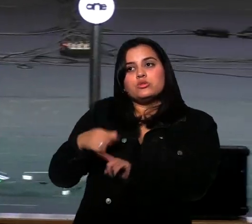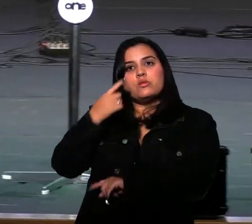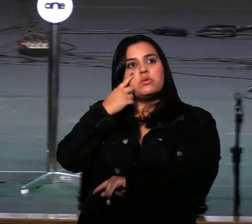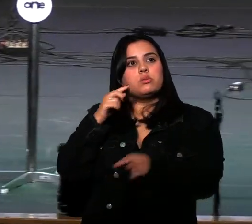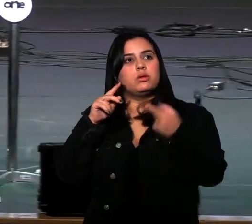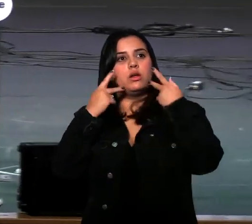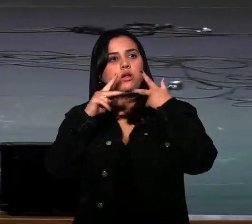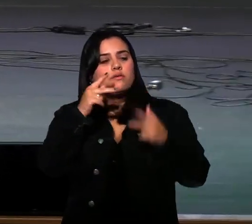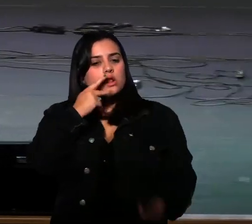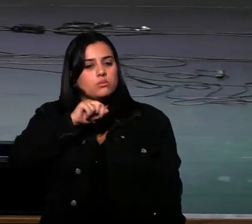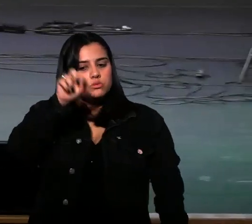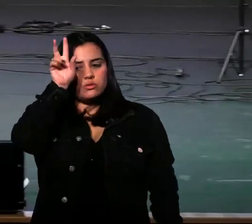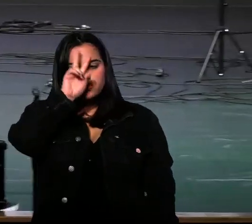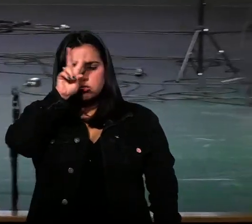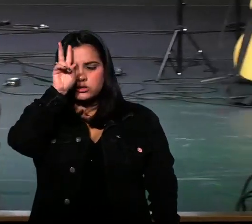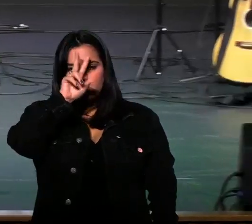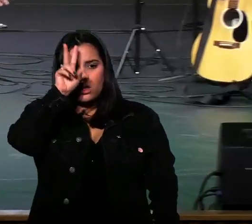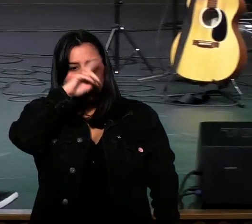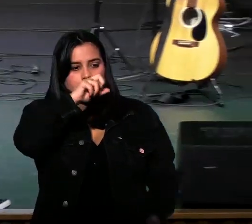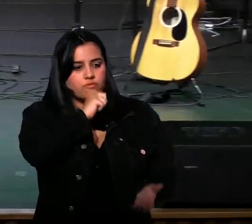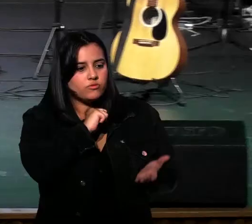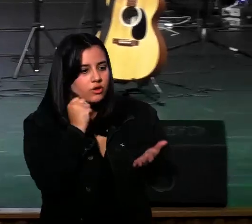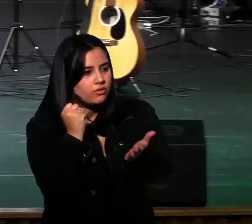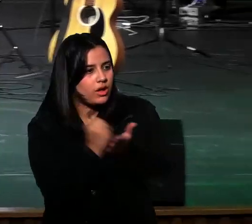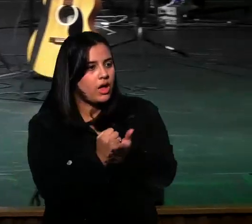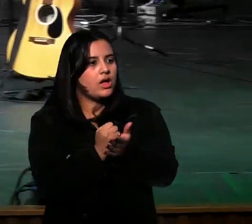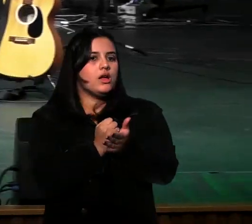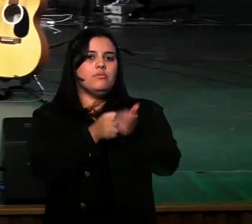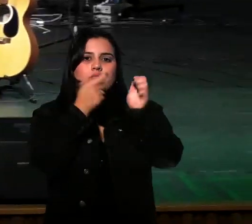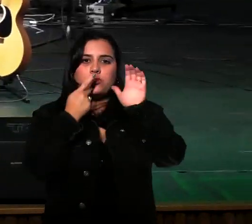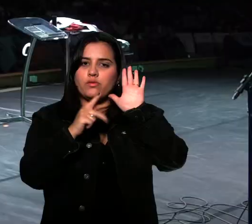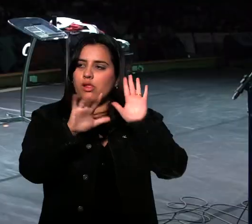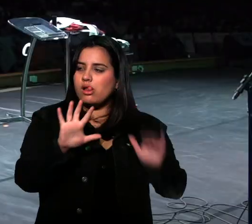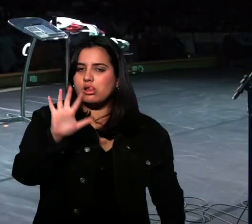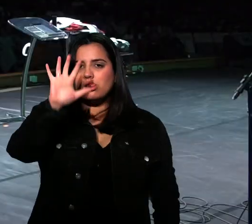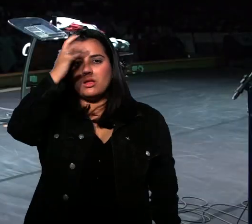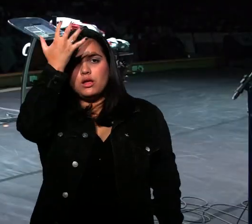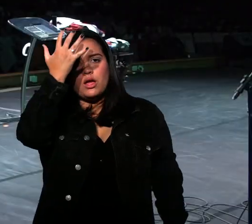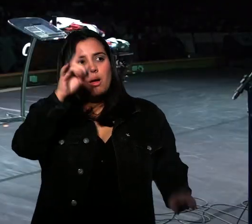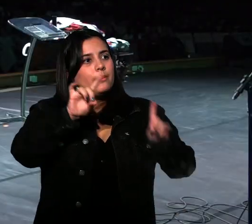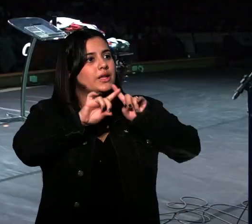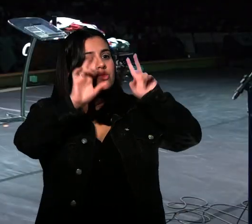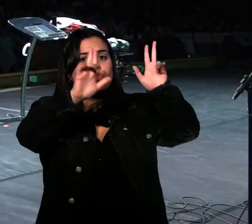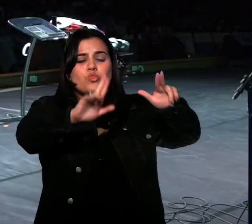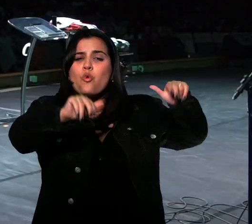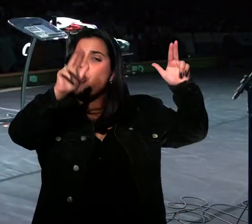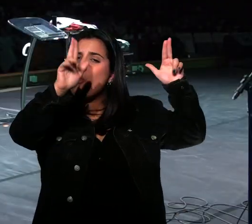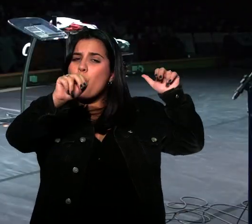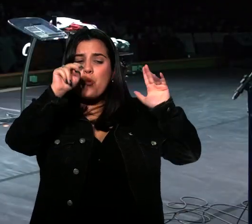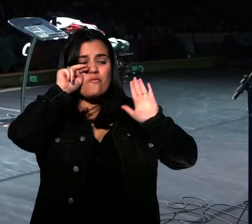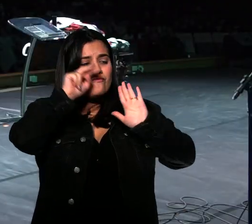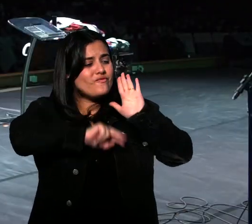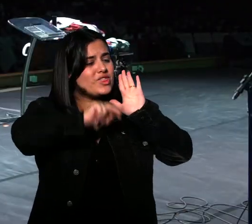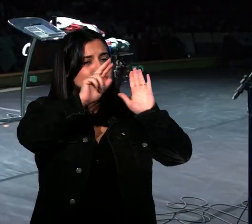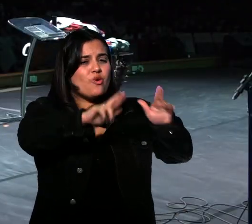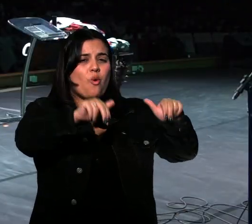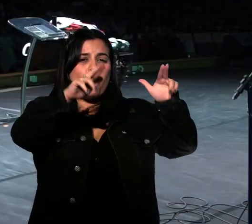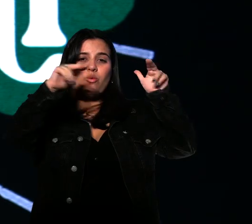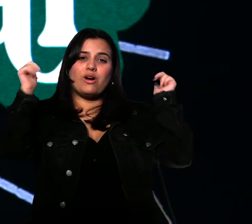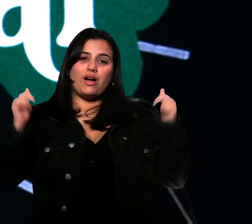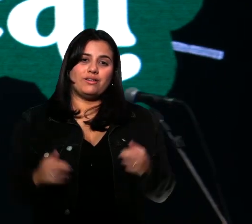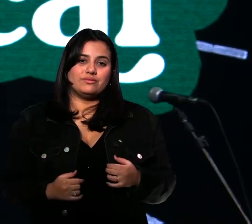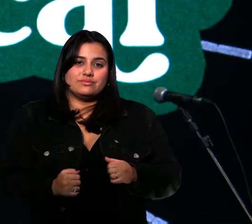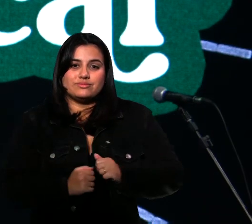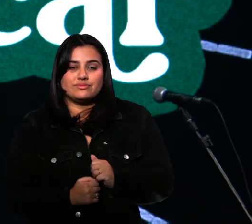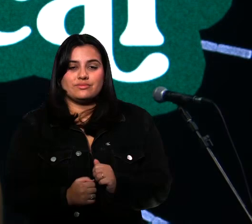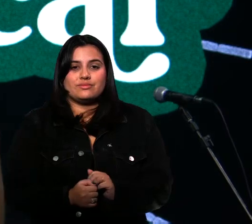as histórias do Velho Testamento e as profecias se cumprindo no Novo Testamento, mas a gente nunca viu isso. E eles podem não ter quase nada,